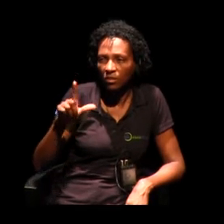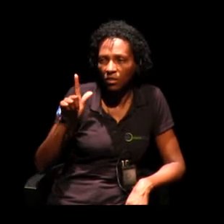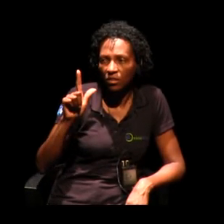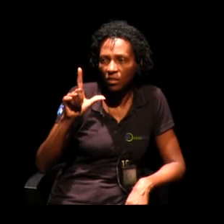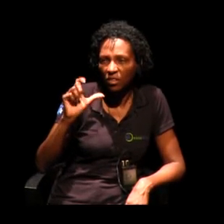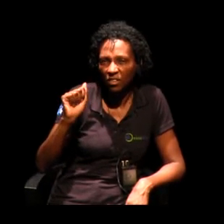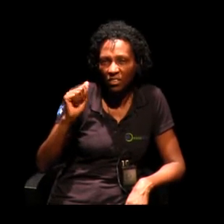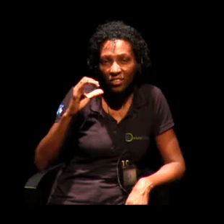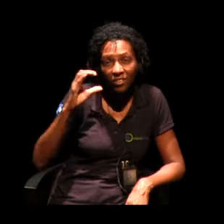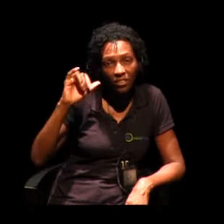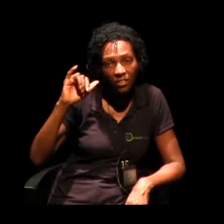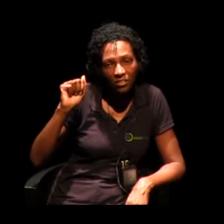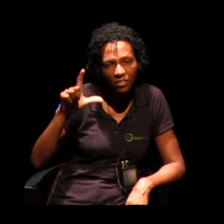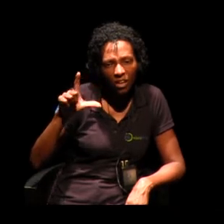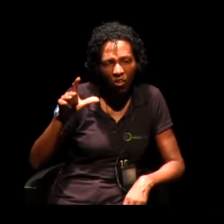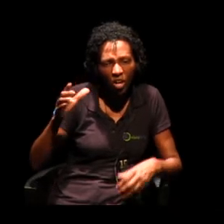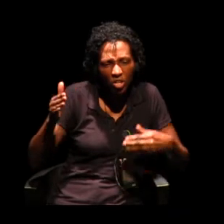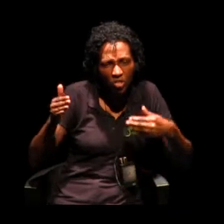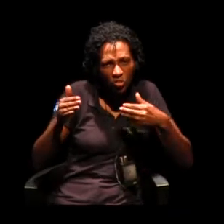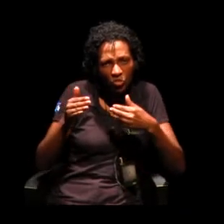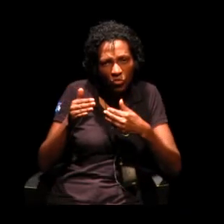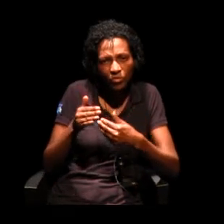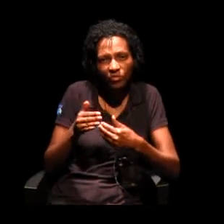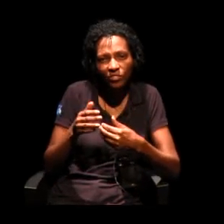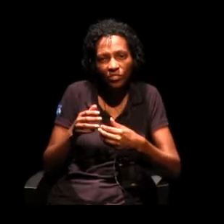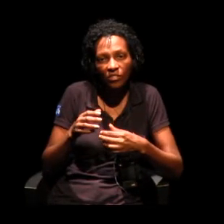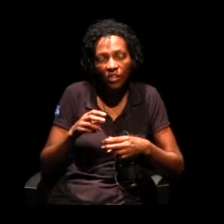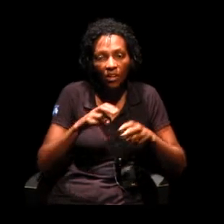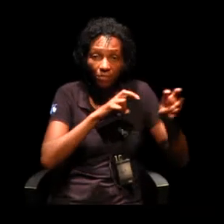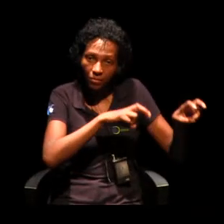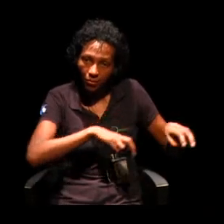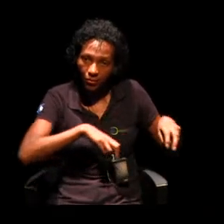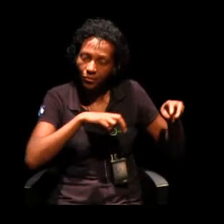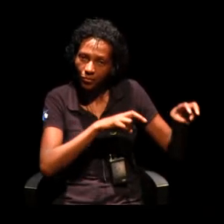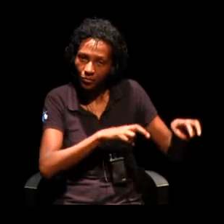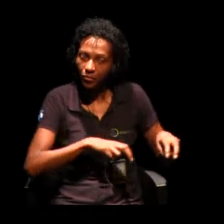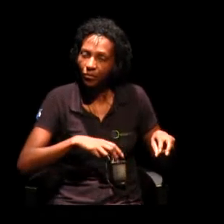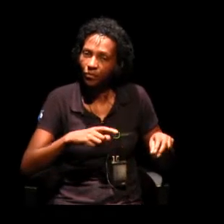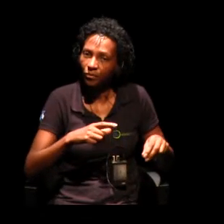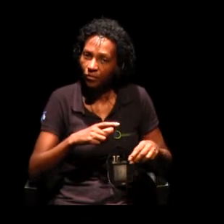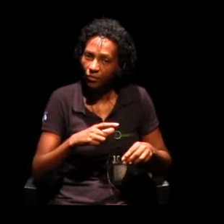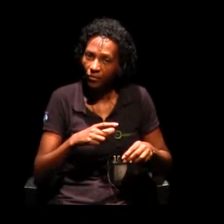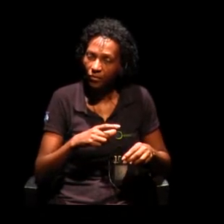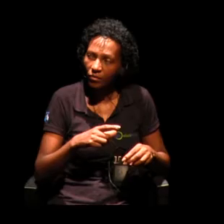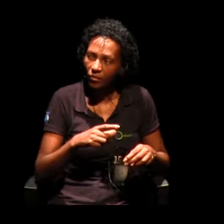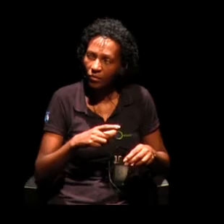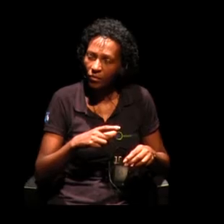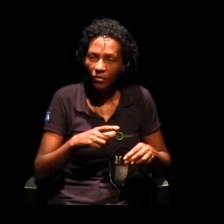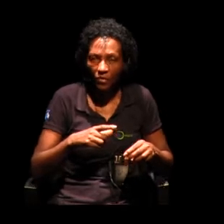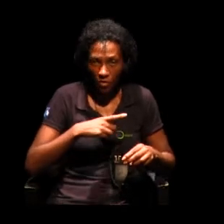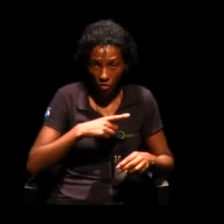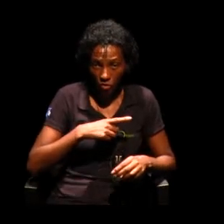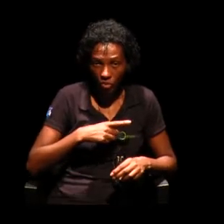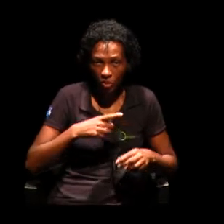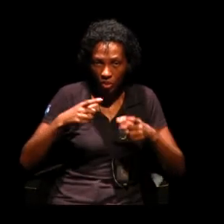área era um glacial, e ela retraiu. As fazendas que estavam